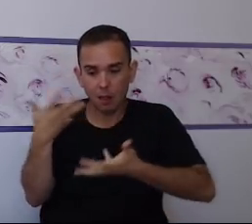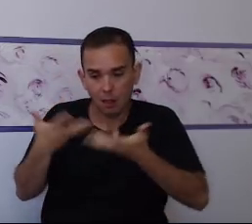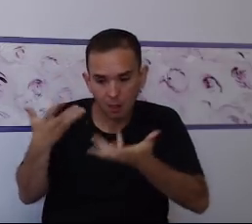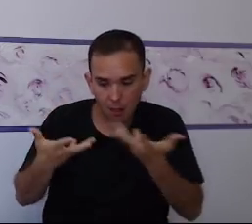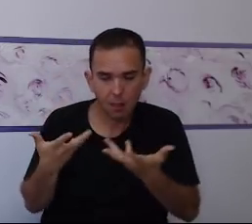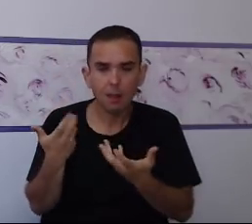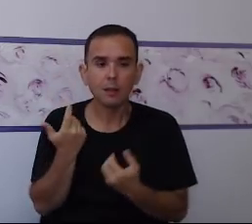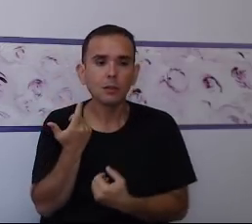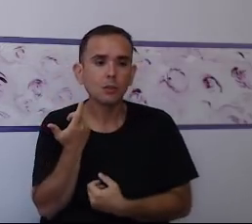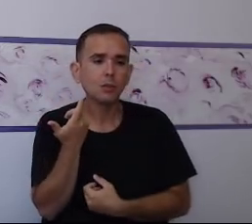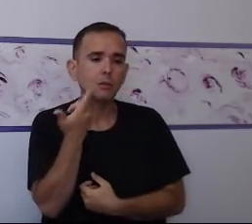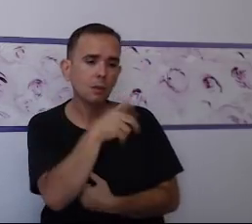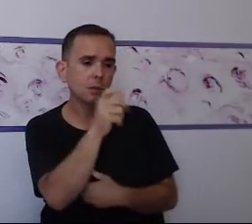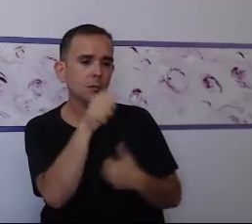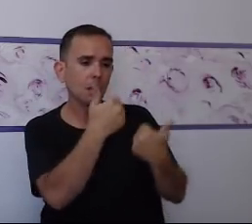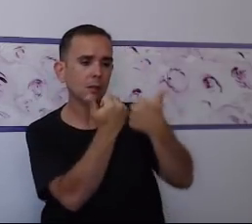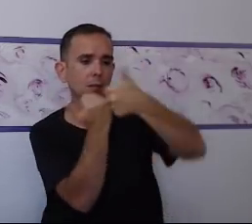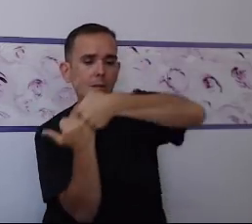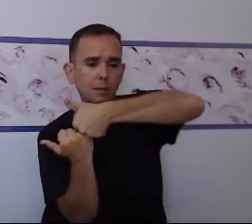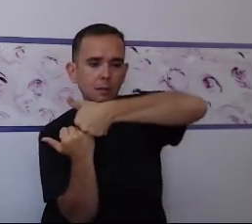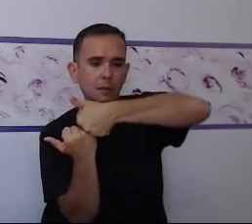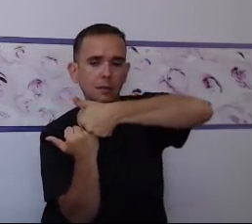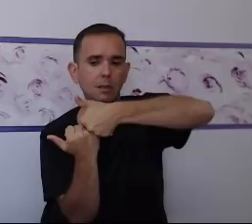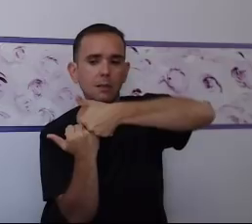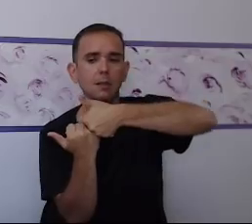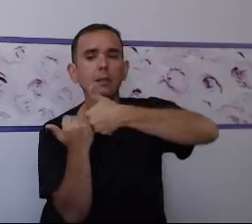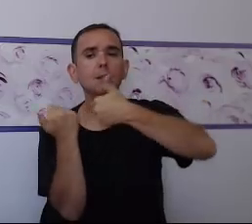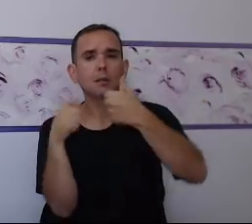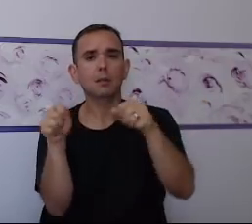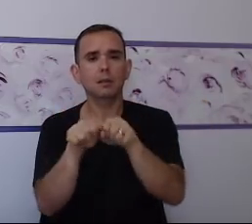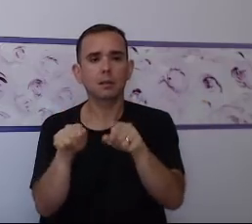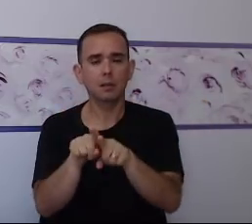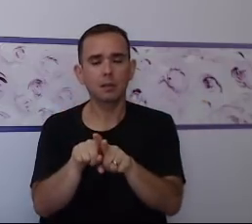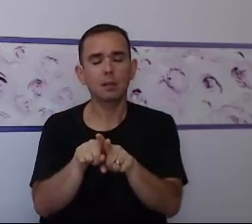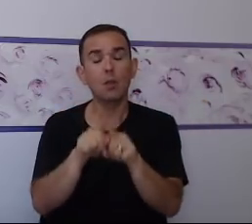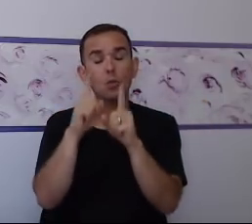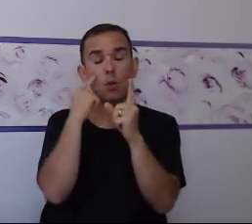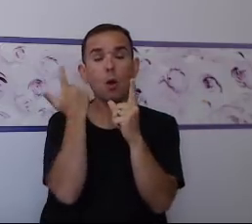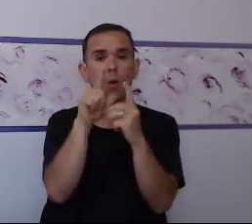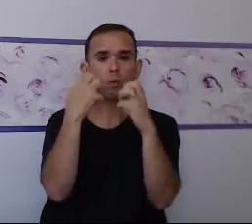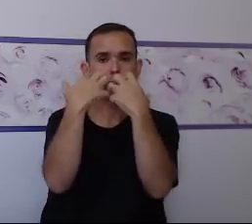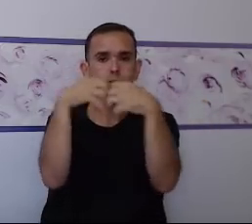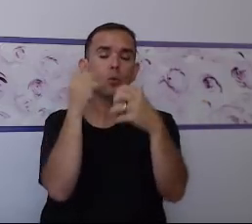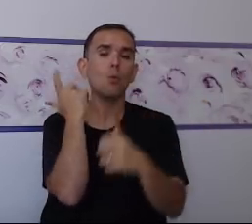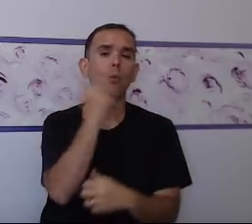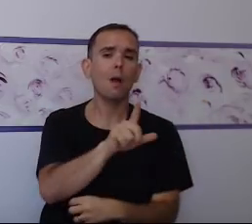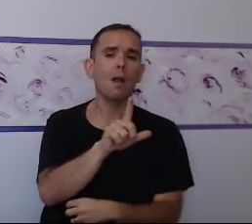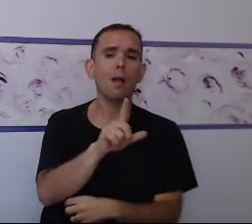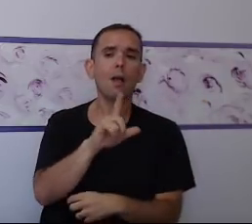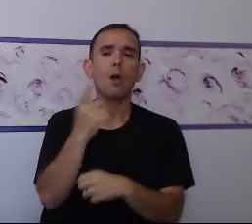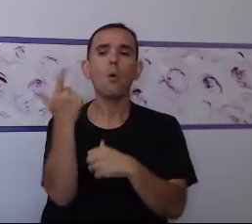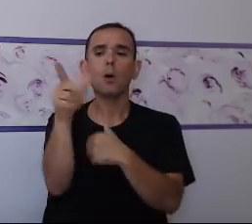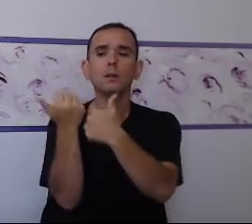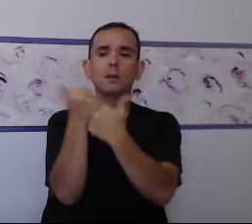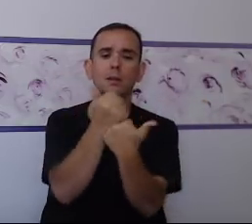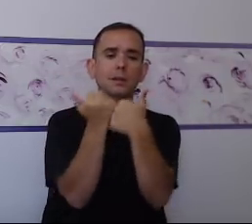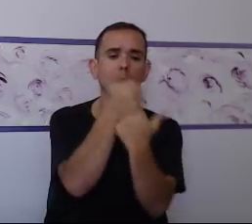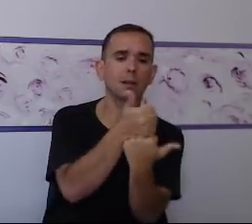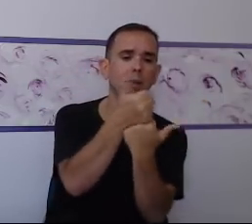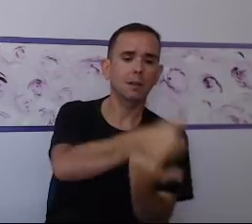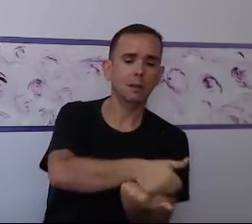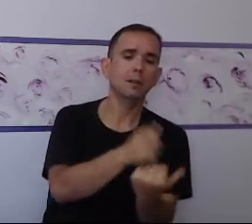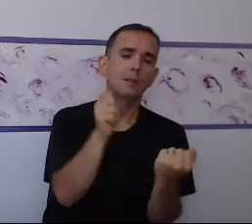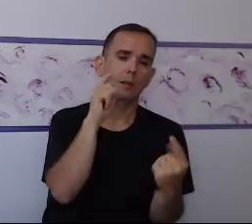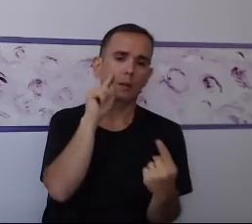que outra área faça uma plasticidade. Então, o nosso cérebro é capaz de outras áreas substituir uma função